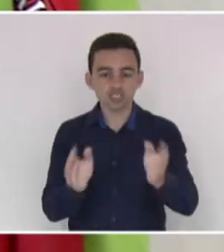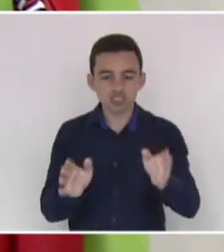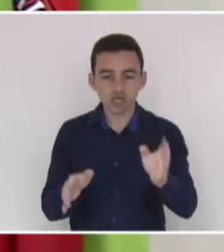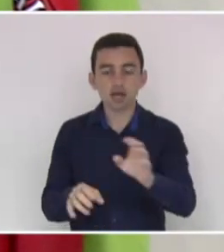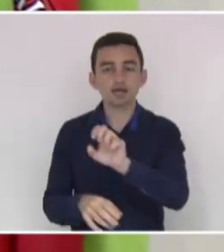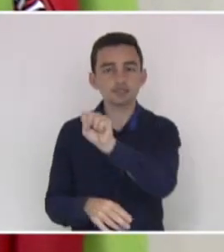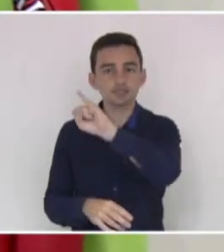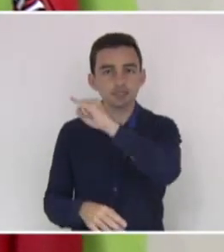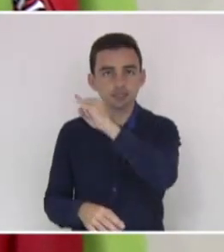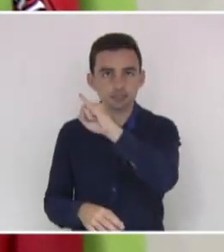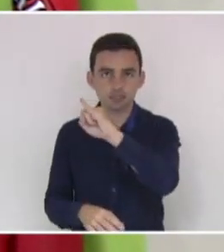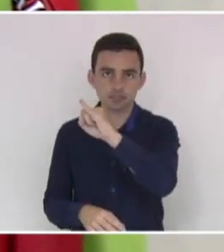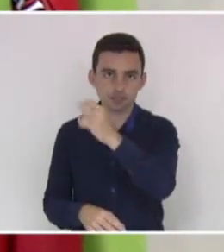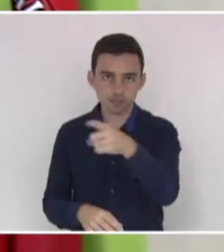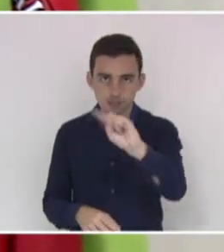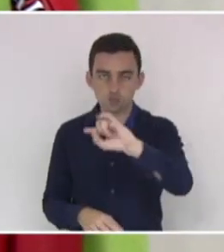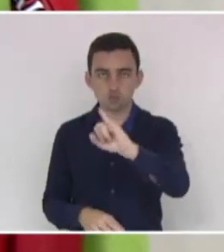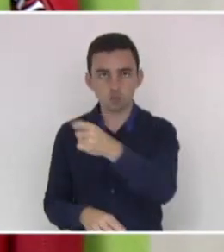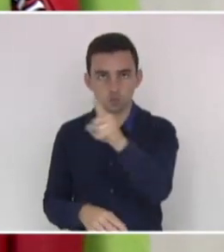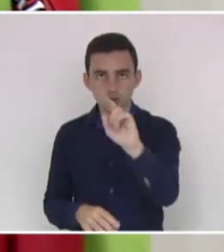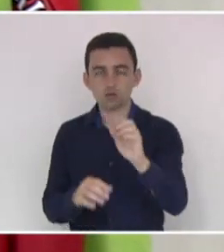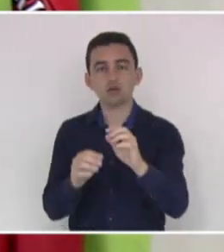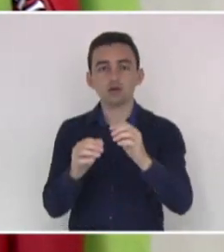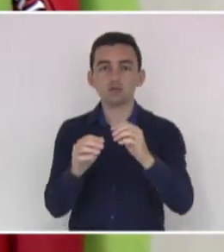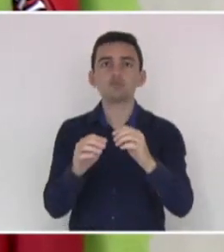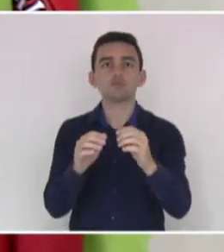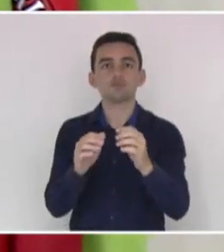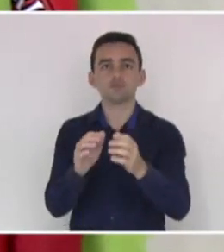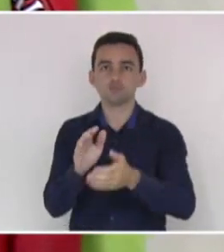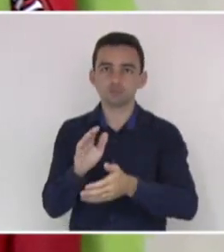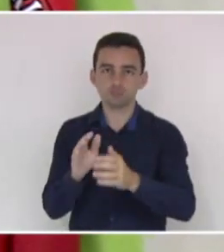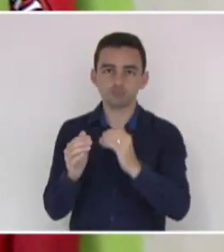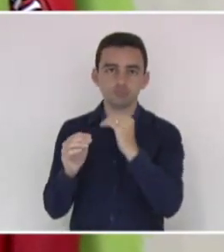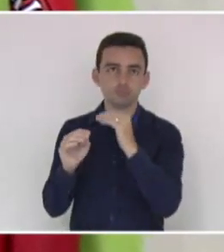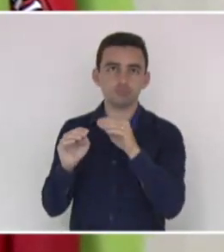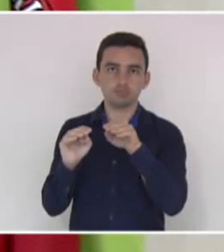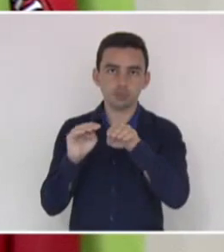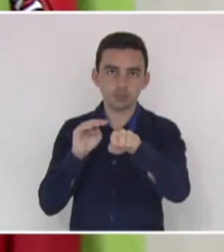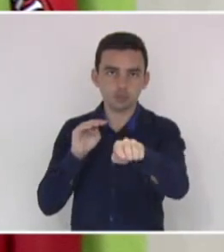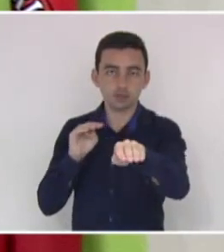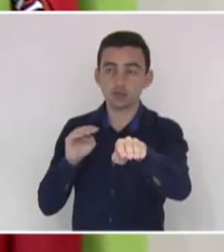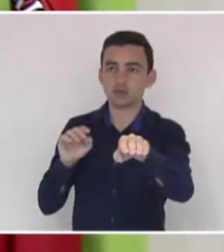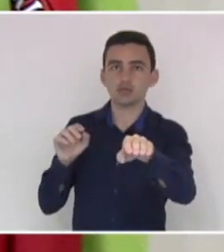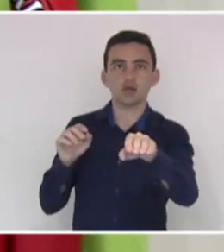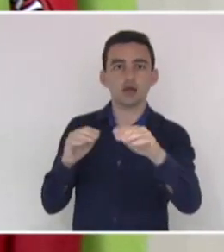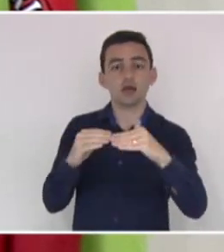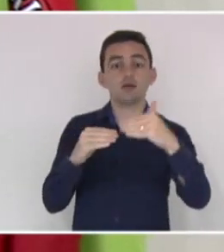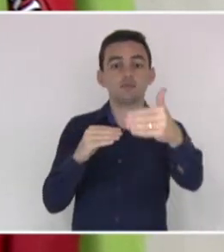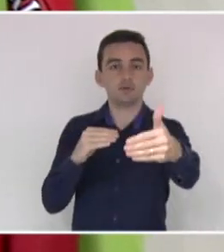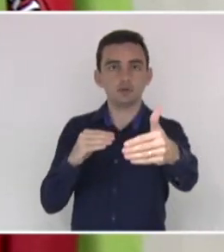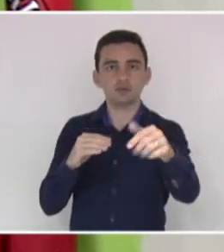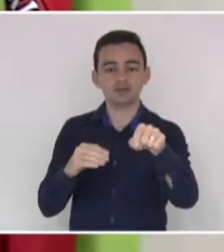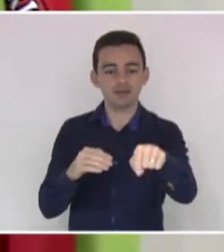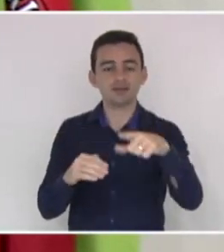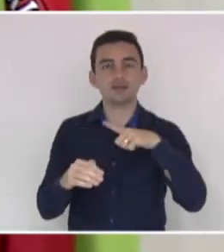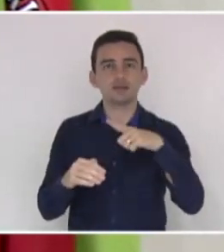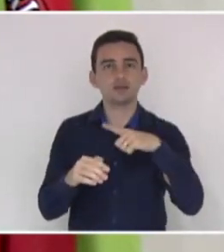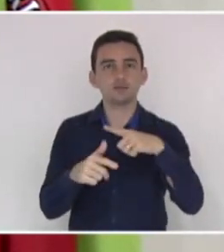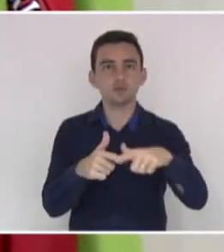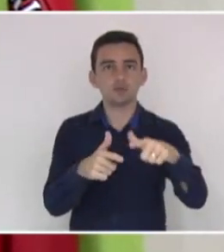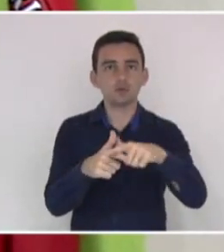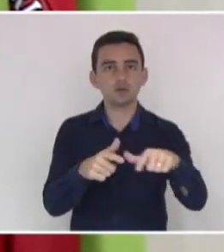a caminho de Nova Trento, a pista encontra-se com um ponto, a